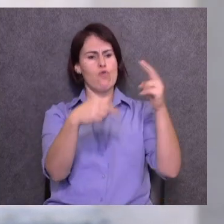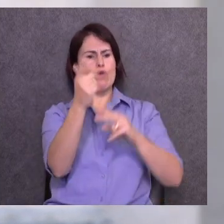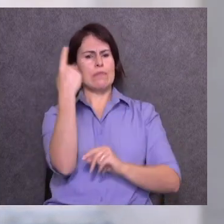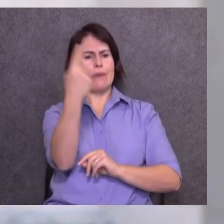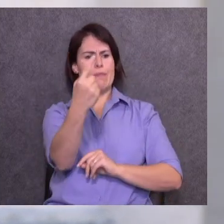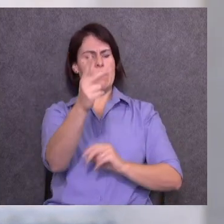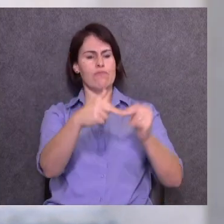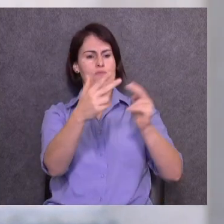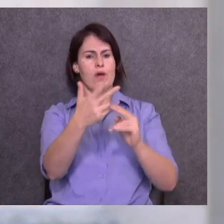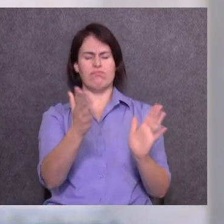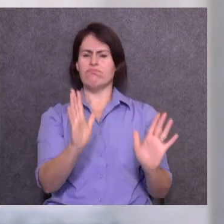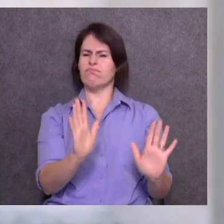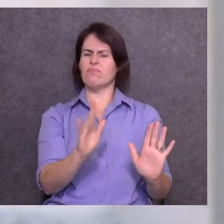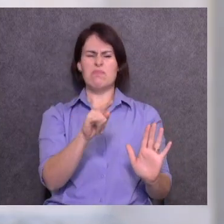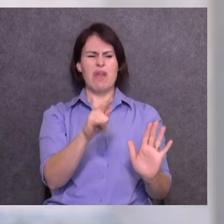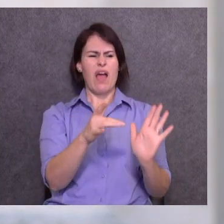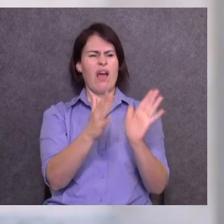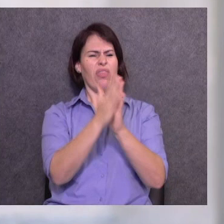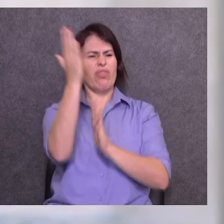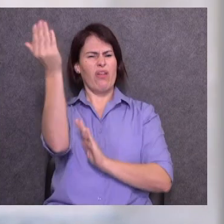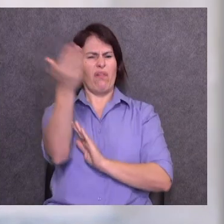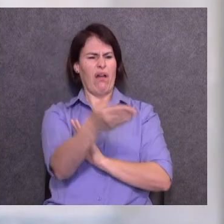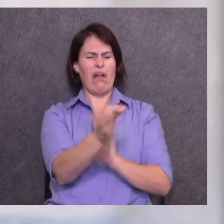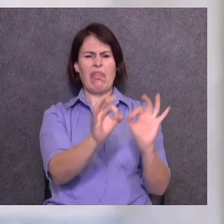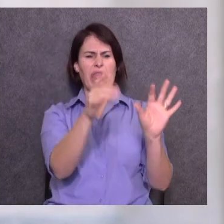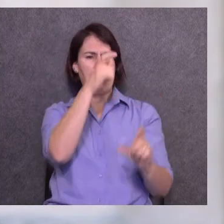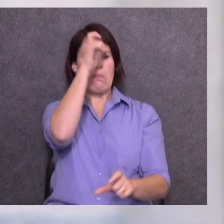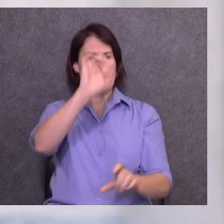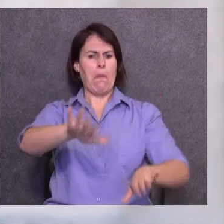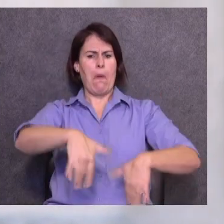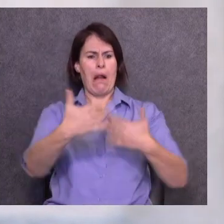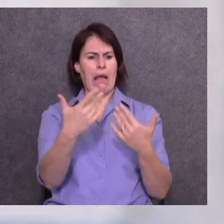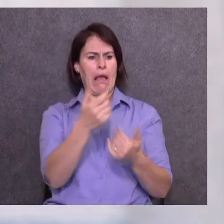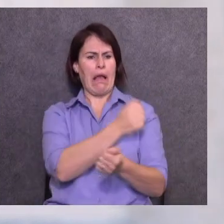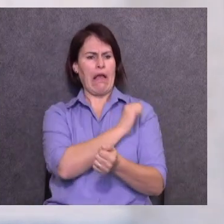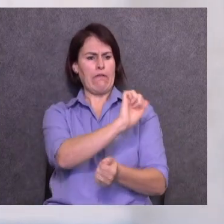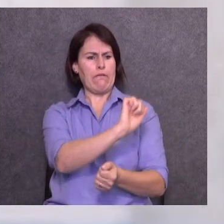pode ser um lugar onde Deus habita como um homem qualquer na sua casa.